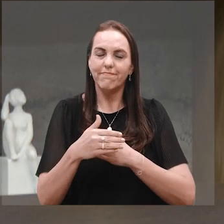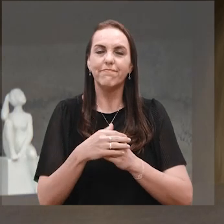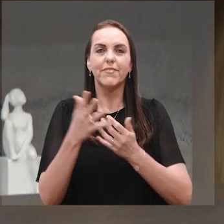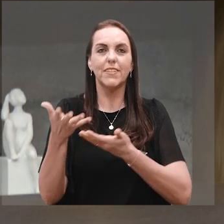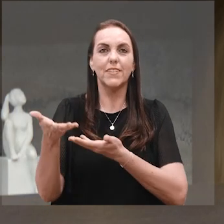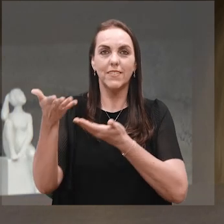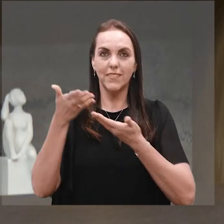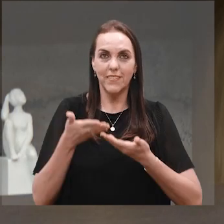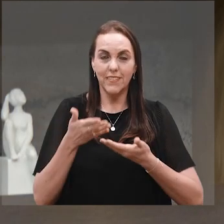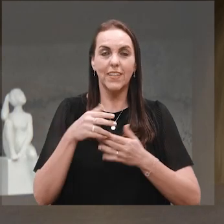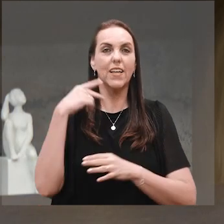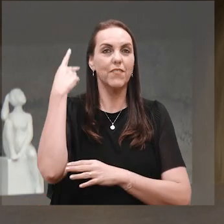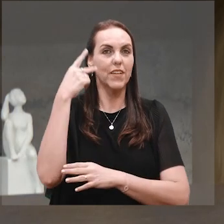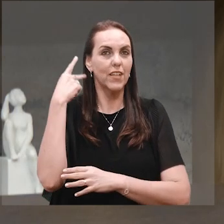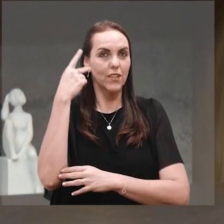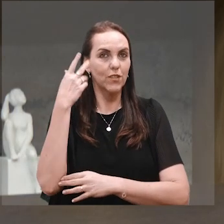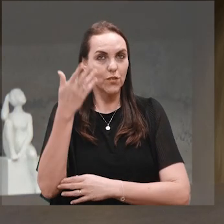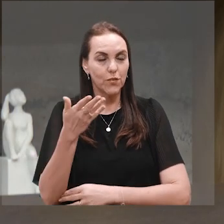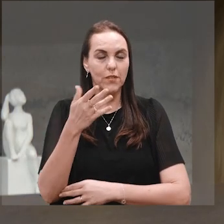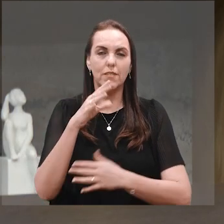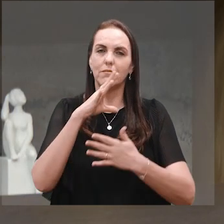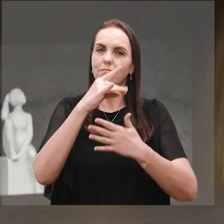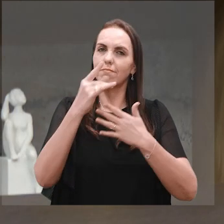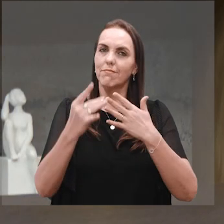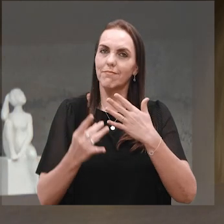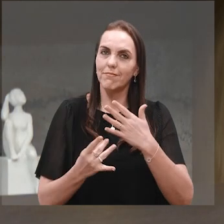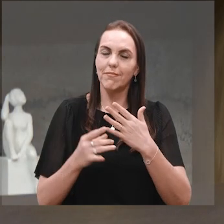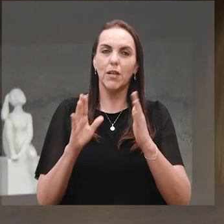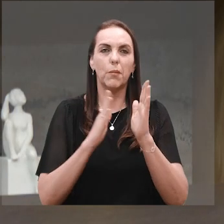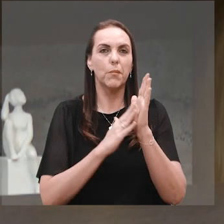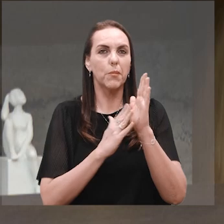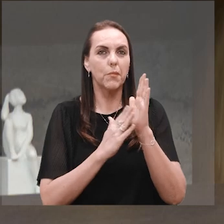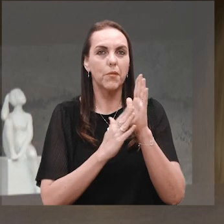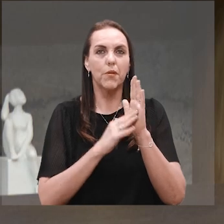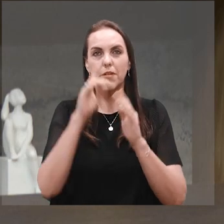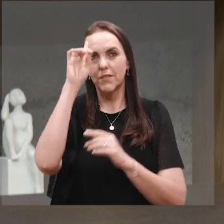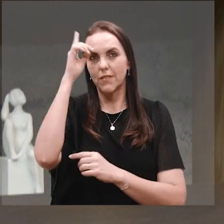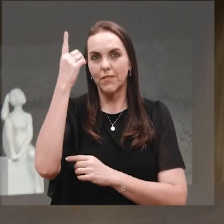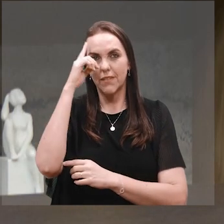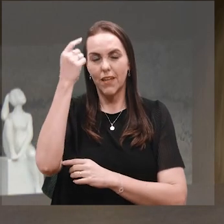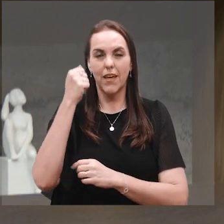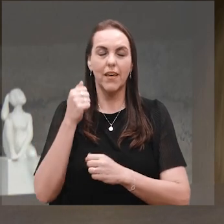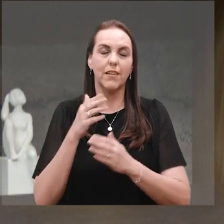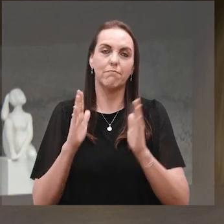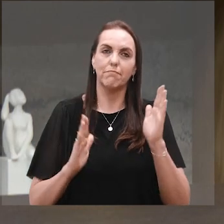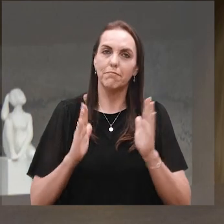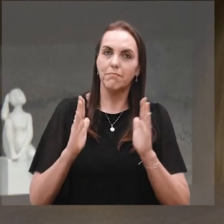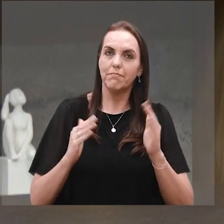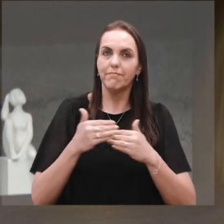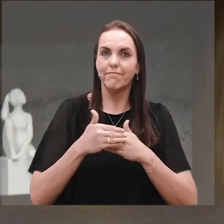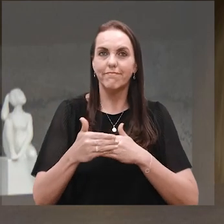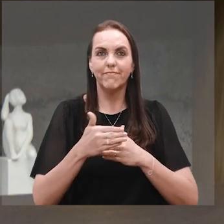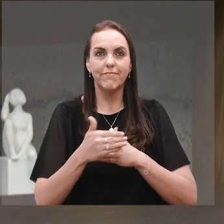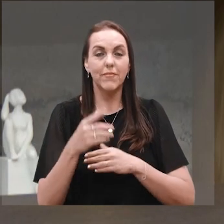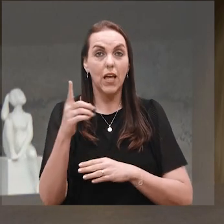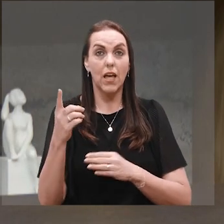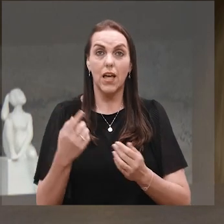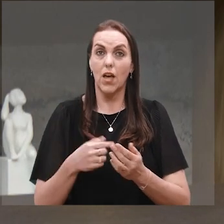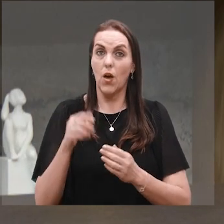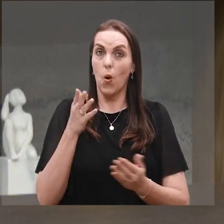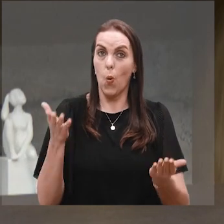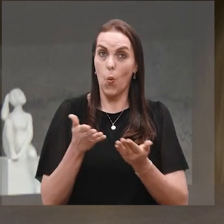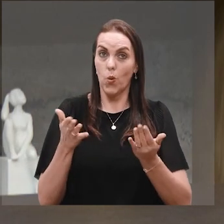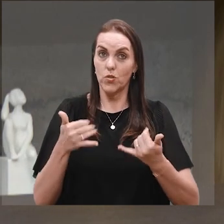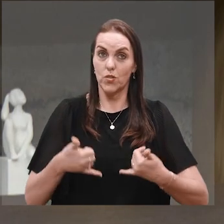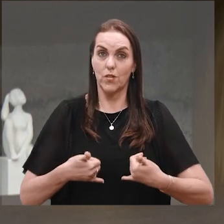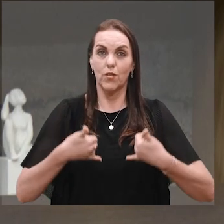legislatura receber os vereadores e detalhar propostas e ideias ao longo do mandato. E a propósito disso, hoje